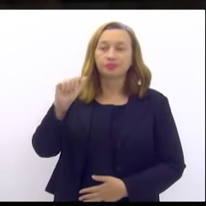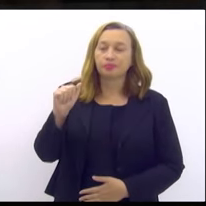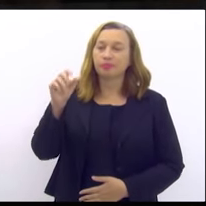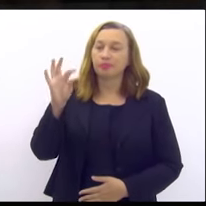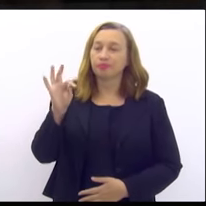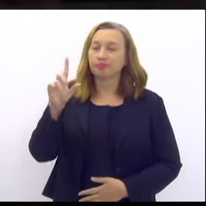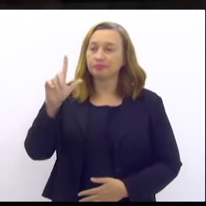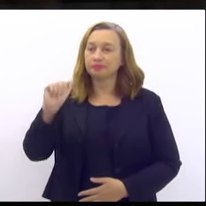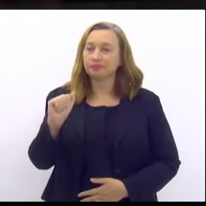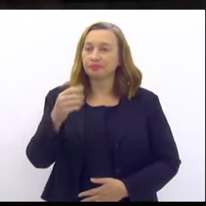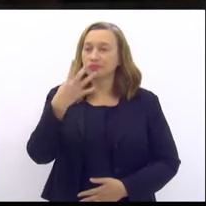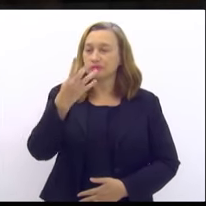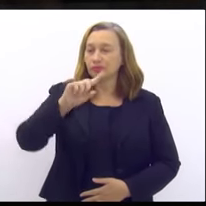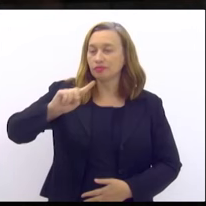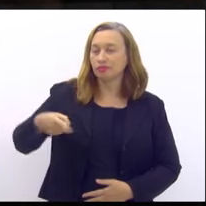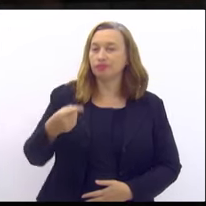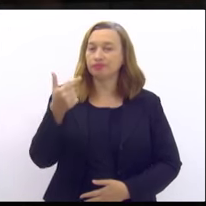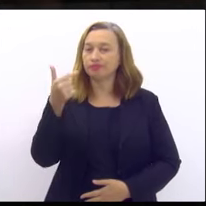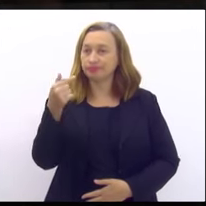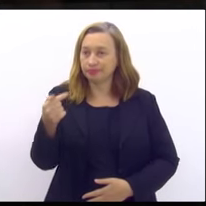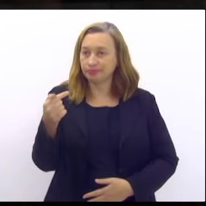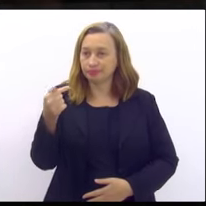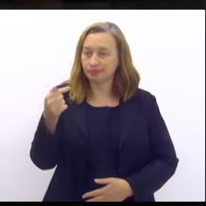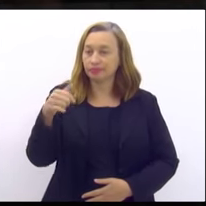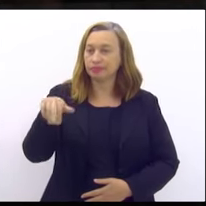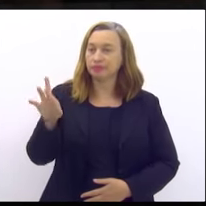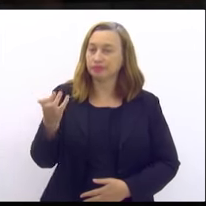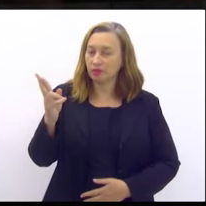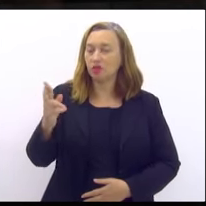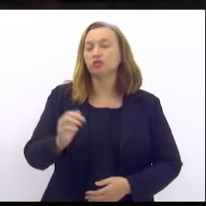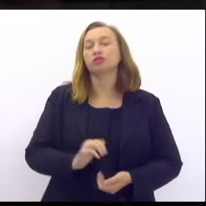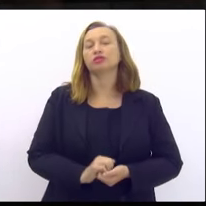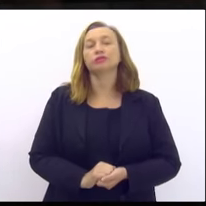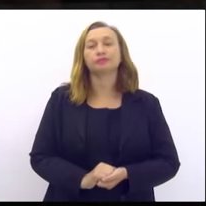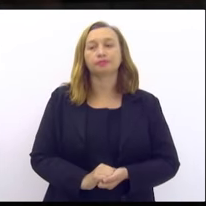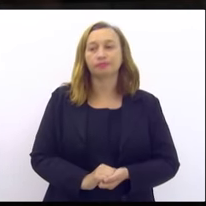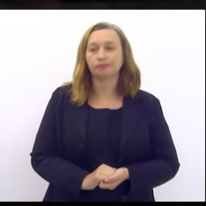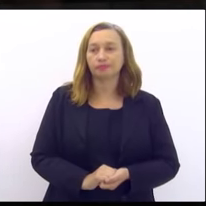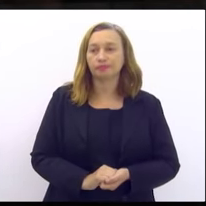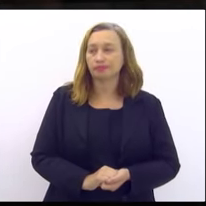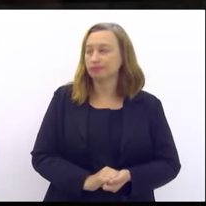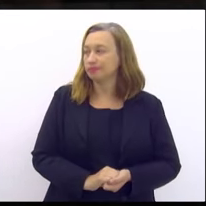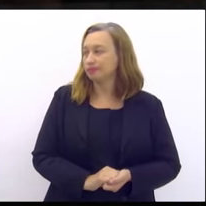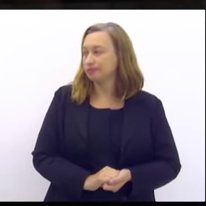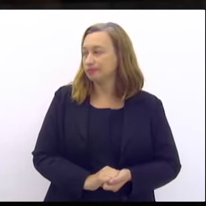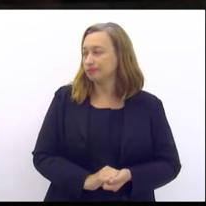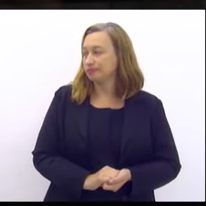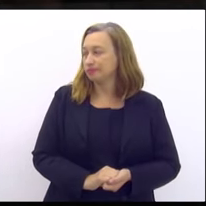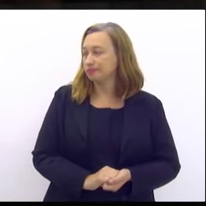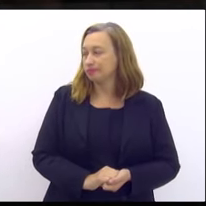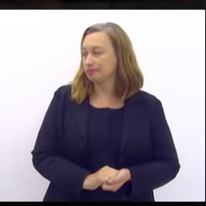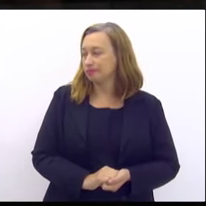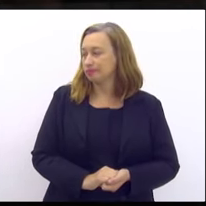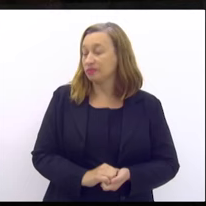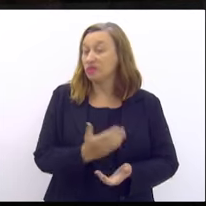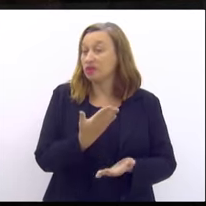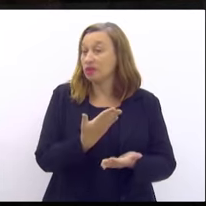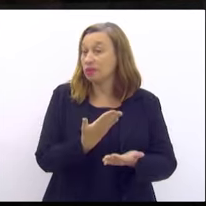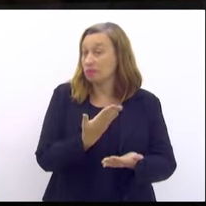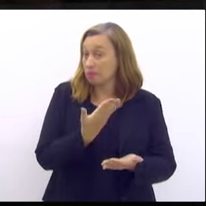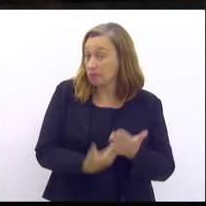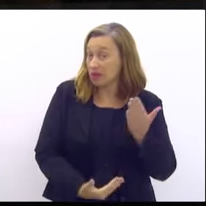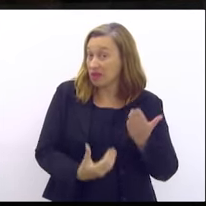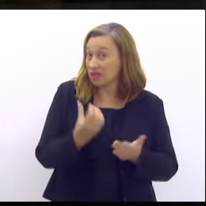de 4,7 bilhões deais e projetado essas perdas perda de